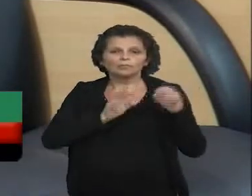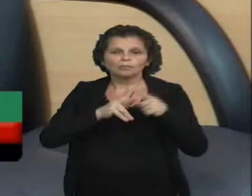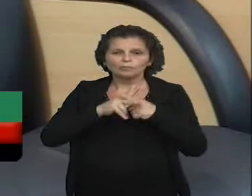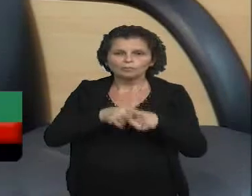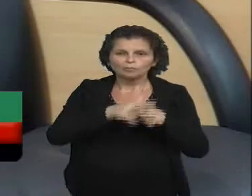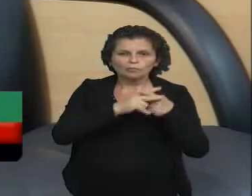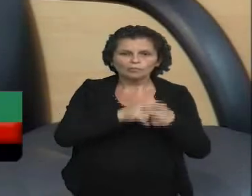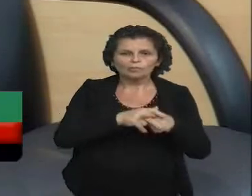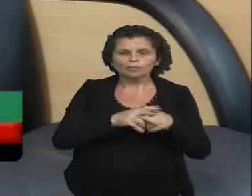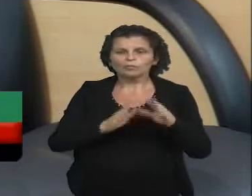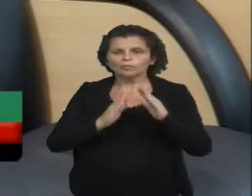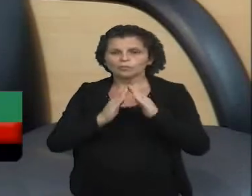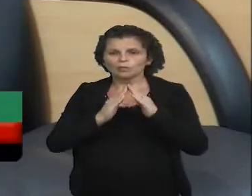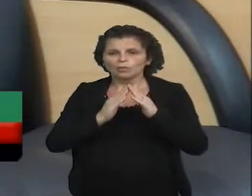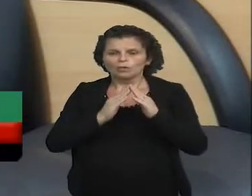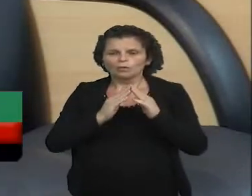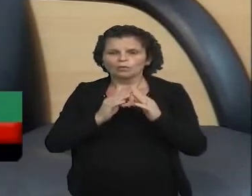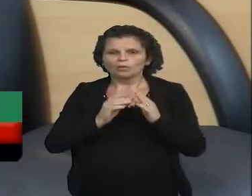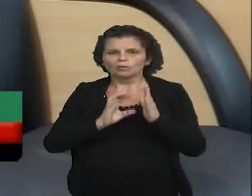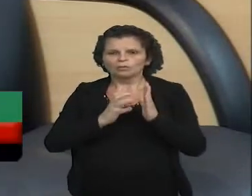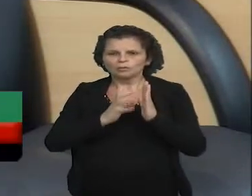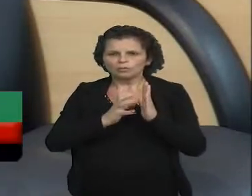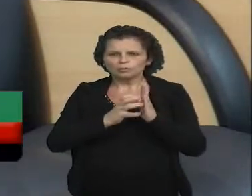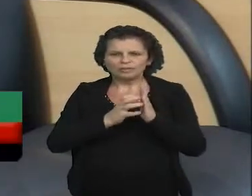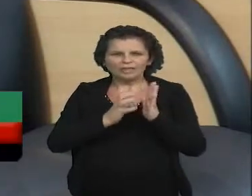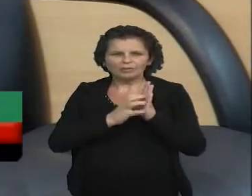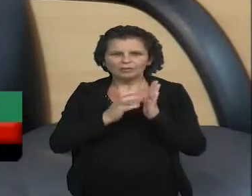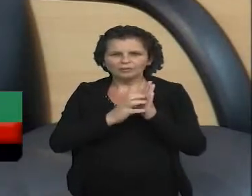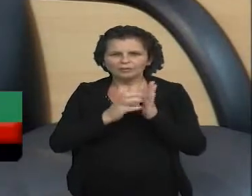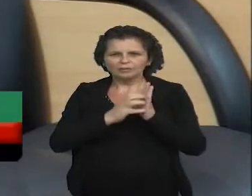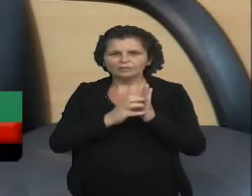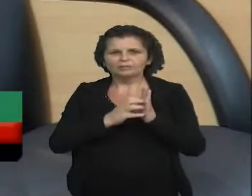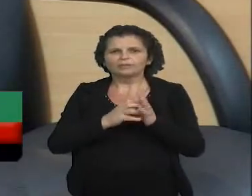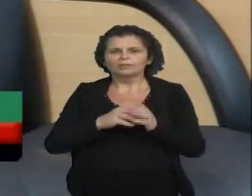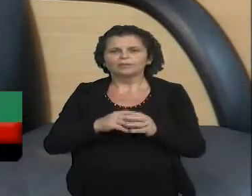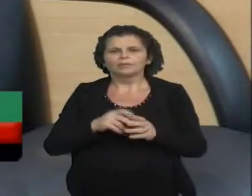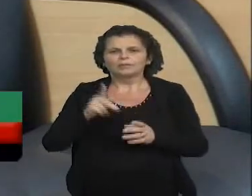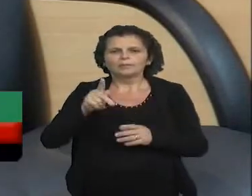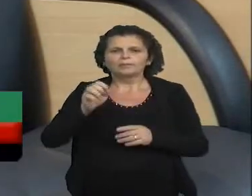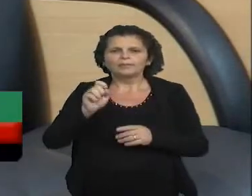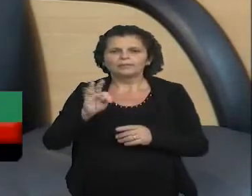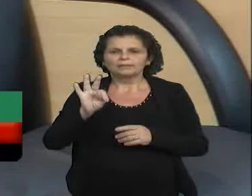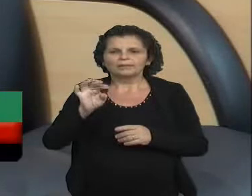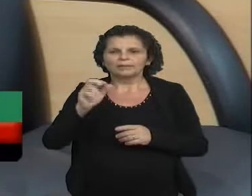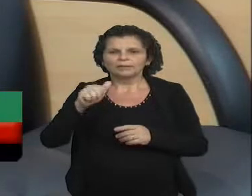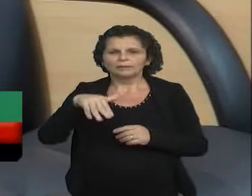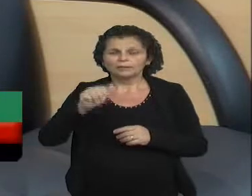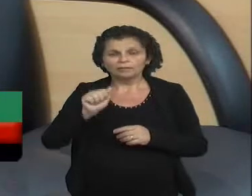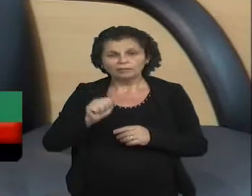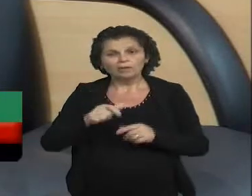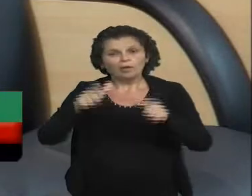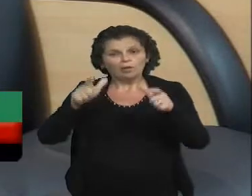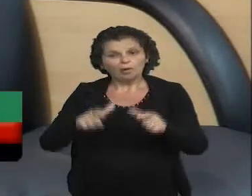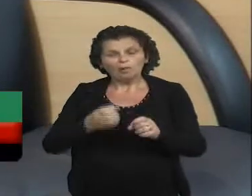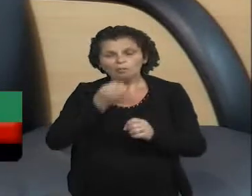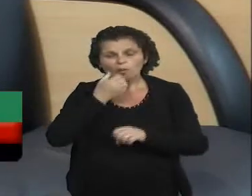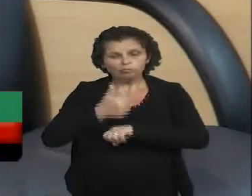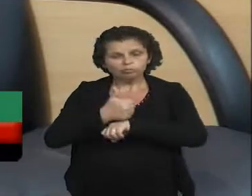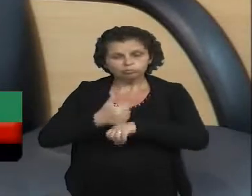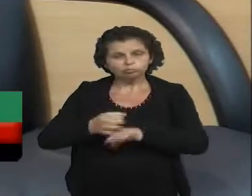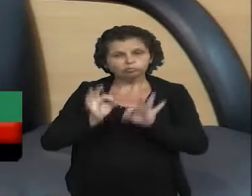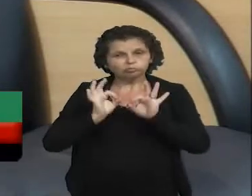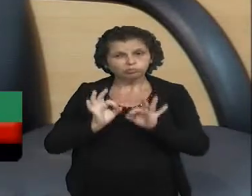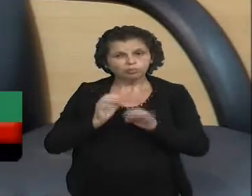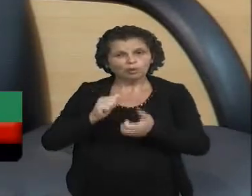do pronto-socorro André Saco na Vila Pestana, o PS Pestana. O PS tem uma excelente estrutura, com profissionais